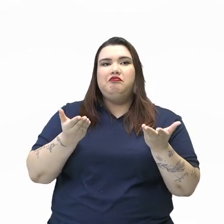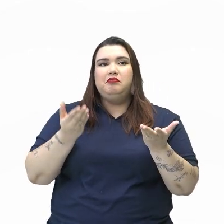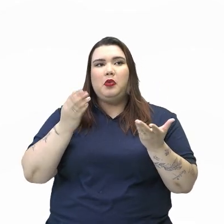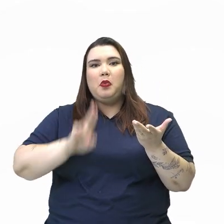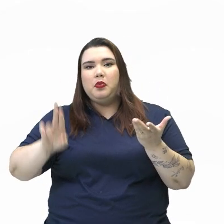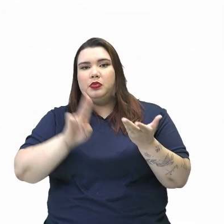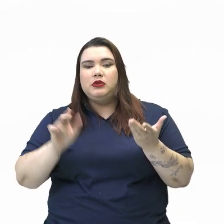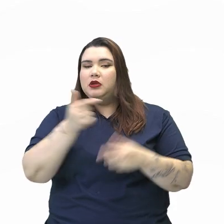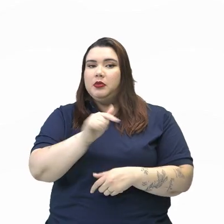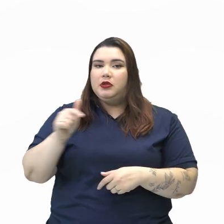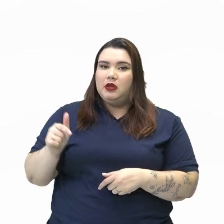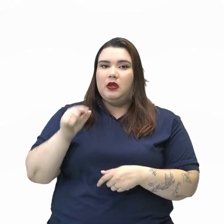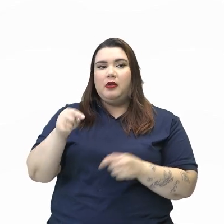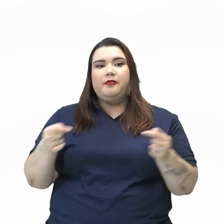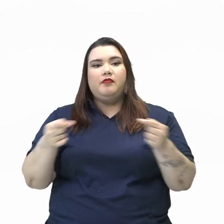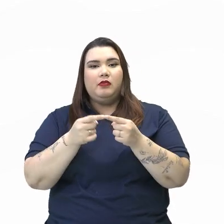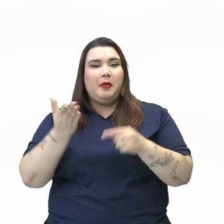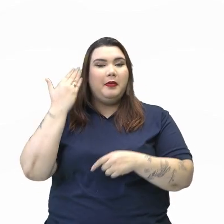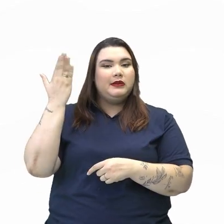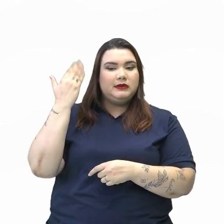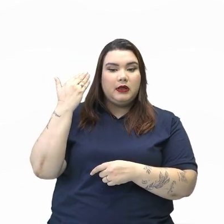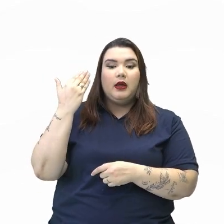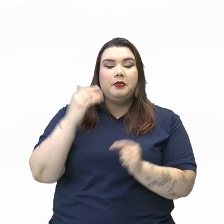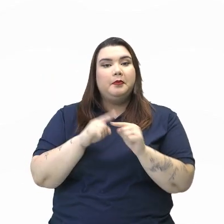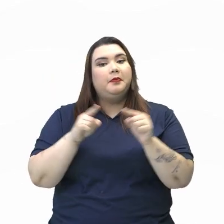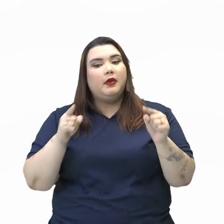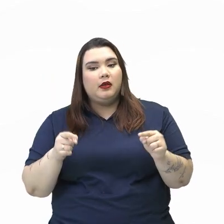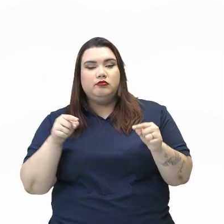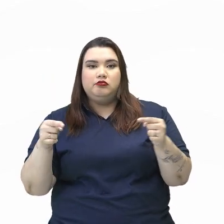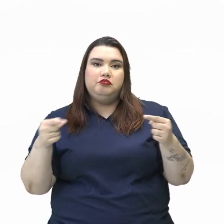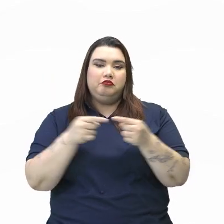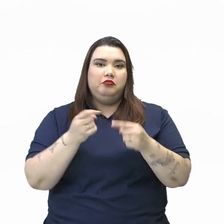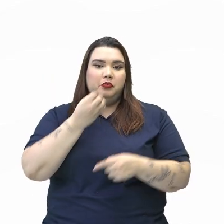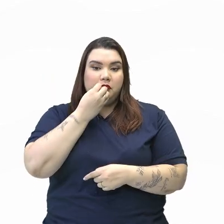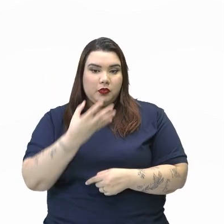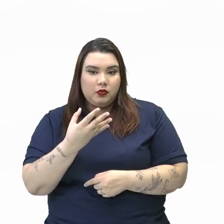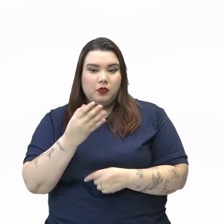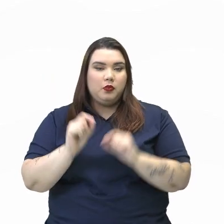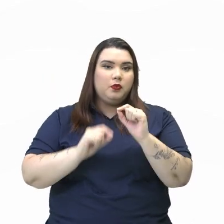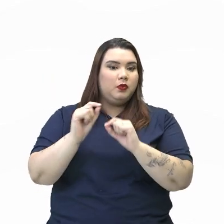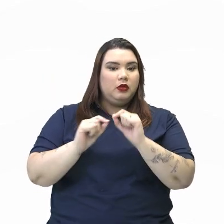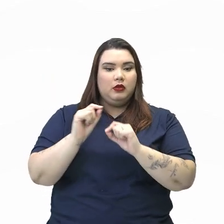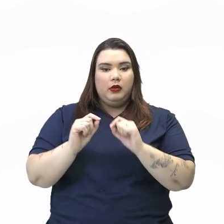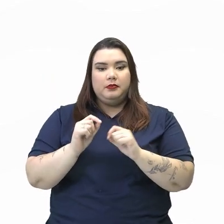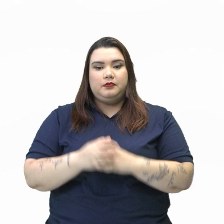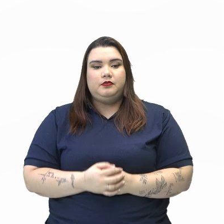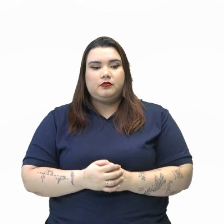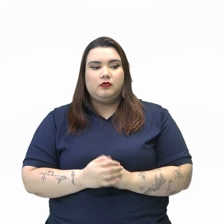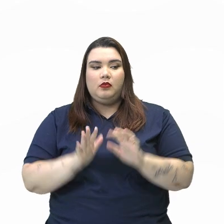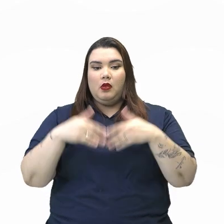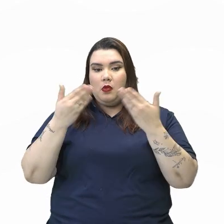tão usada, né? Ela é, de certa forma, ultrapassada, mas ela é pioneira, né? No sentido que,